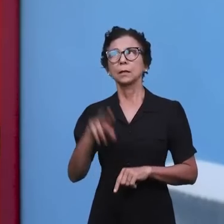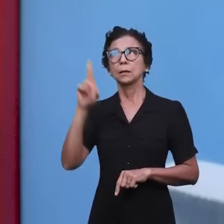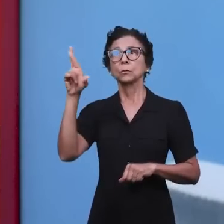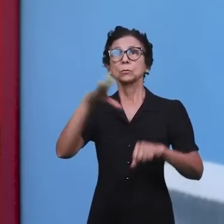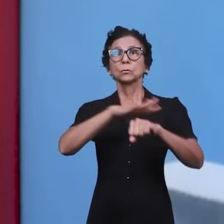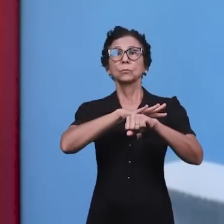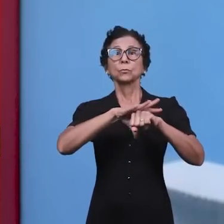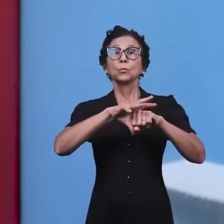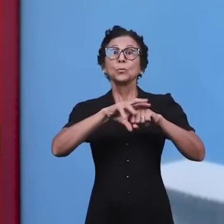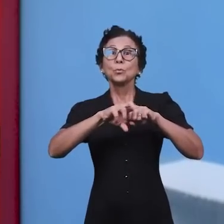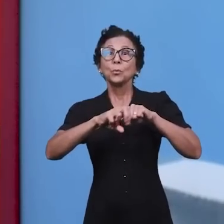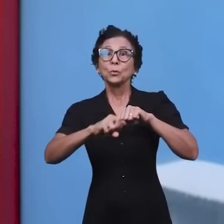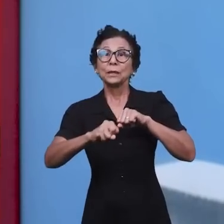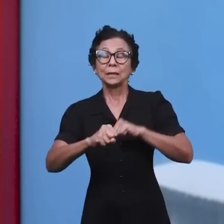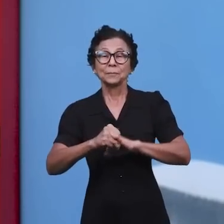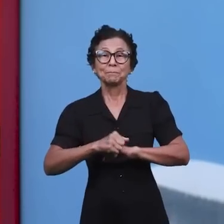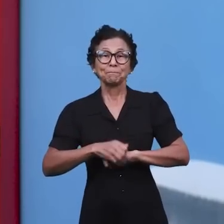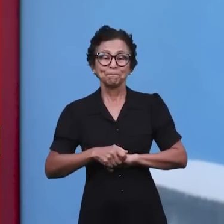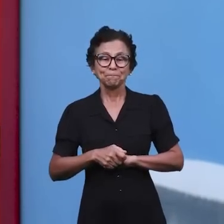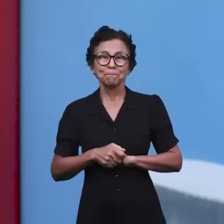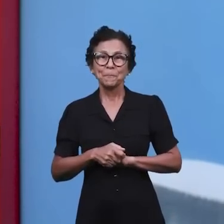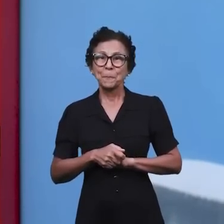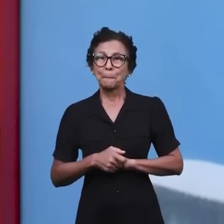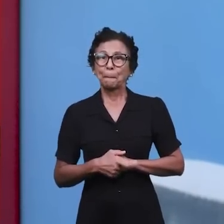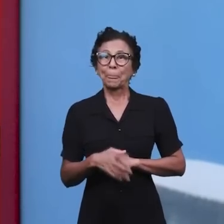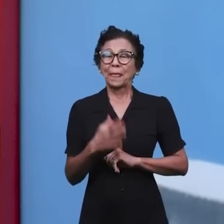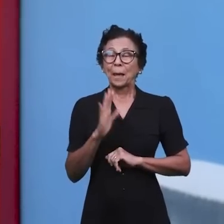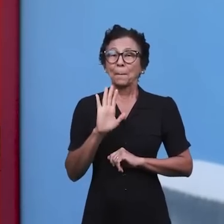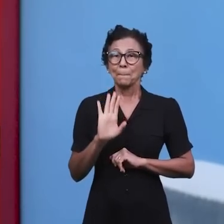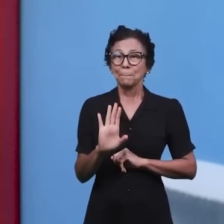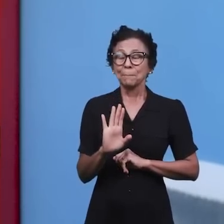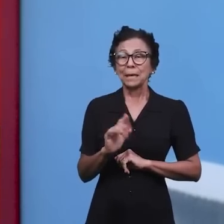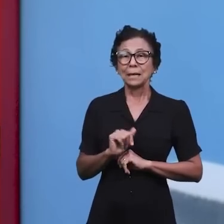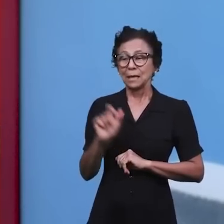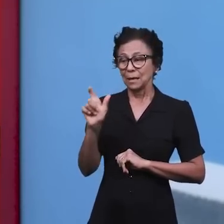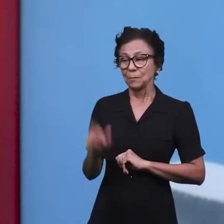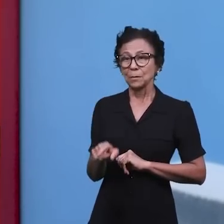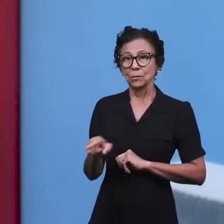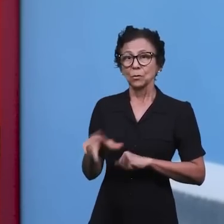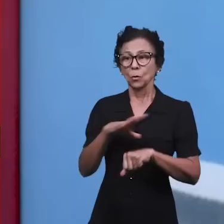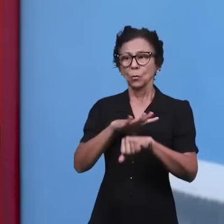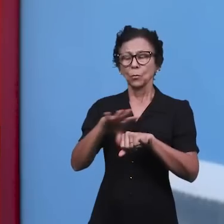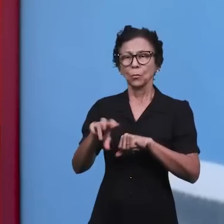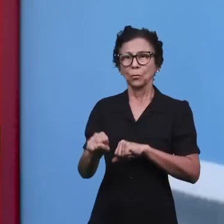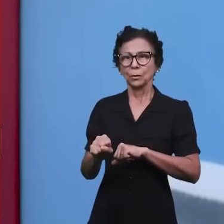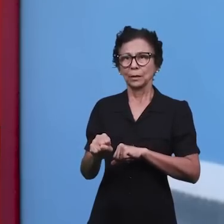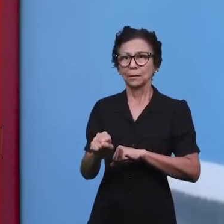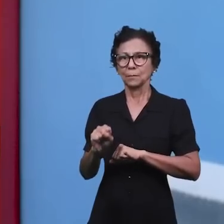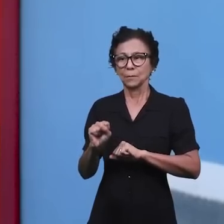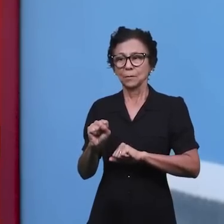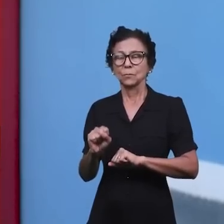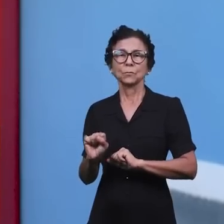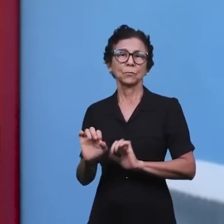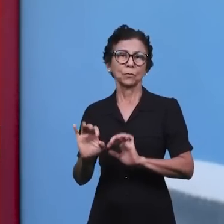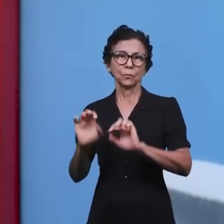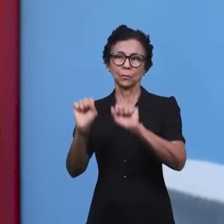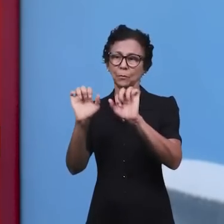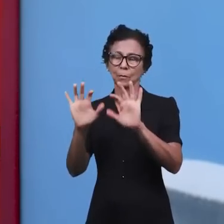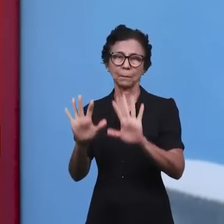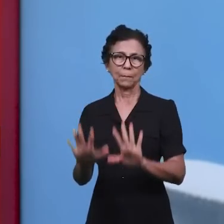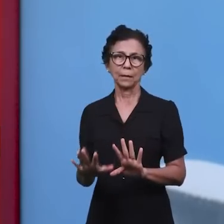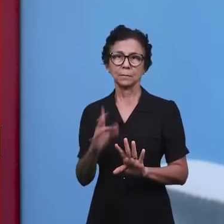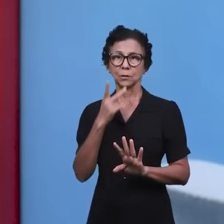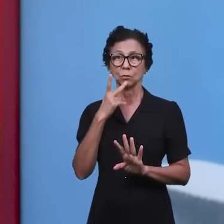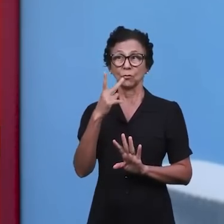pude falar na igreja, porque era coisa íntima da pessoa. Olha, o Senhor operou uma bênção na vida do irmão,